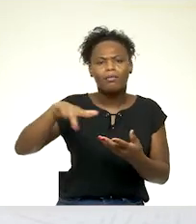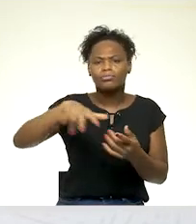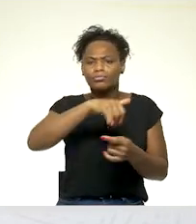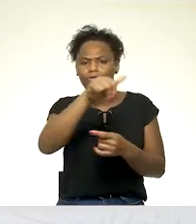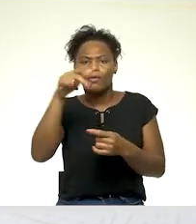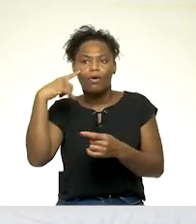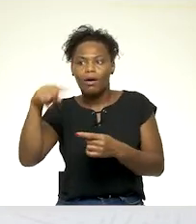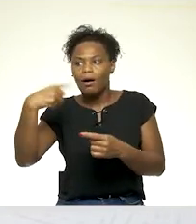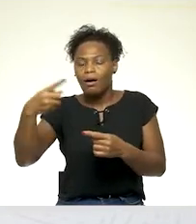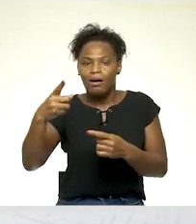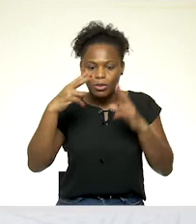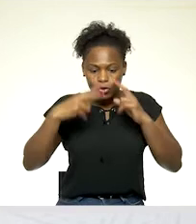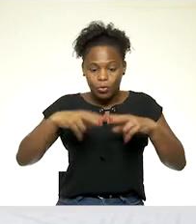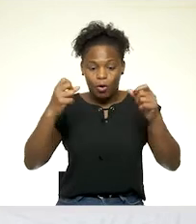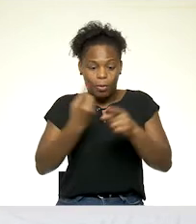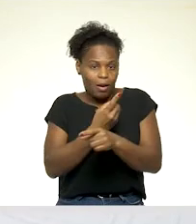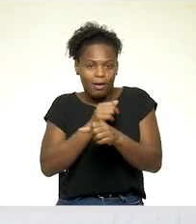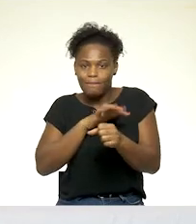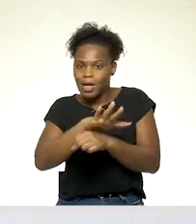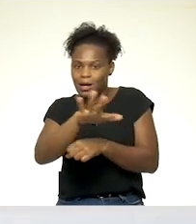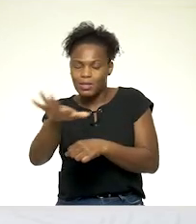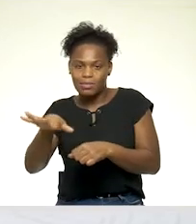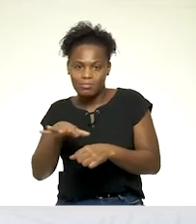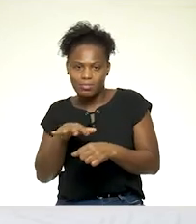muitos descobrimentos marítimos.